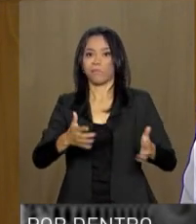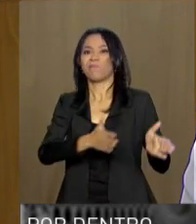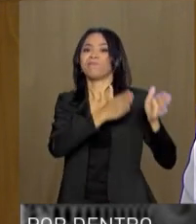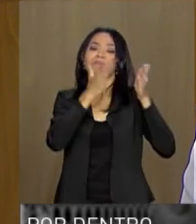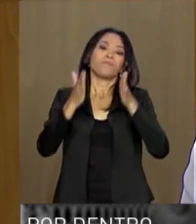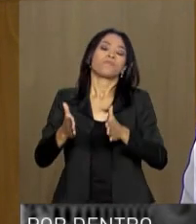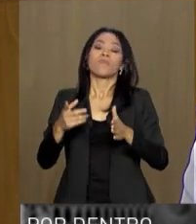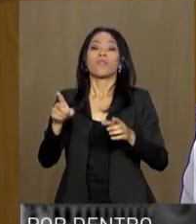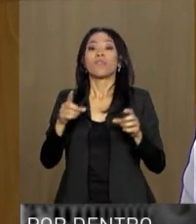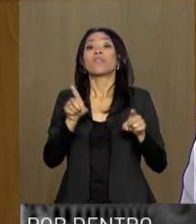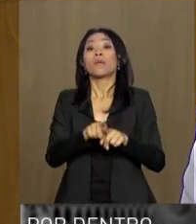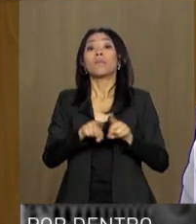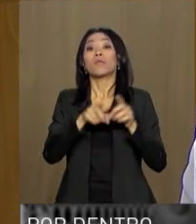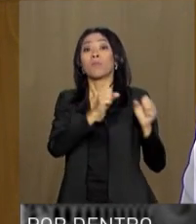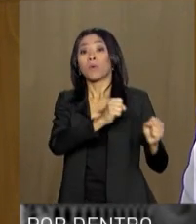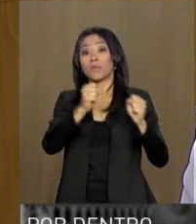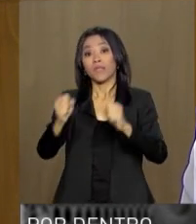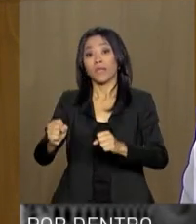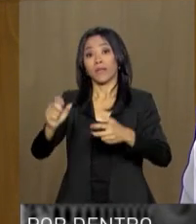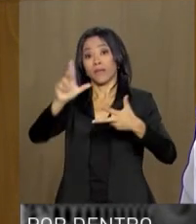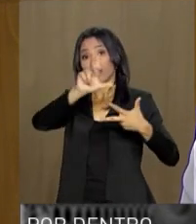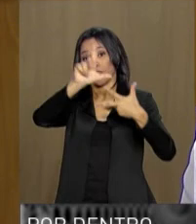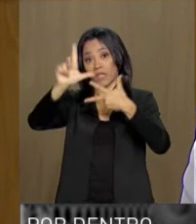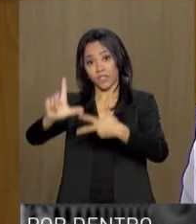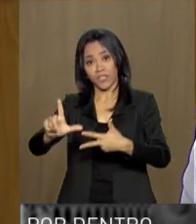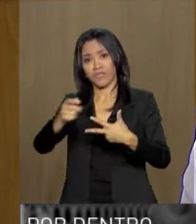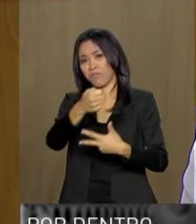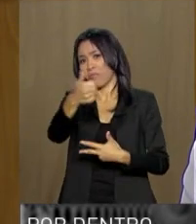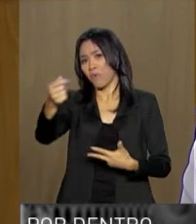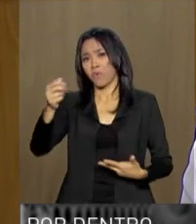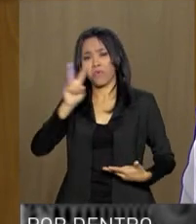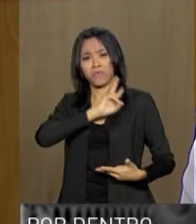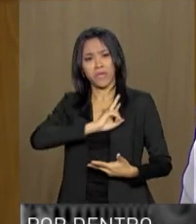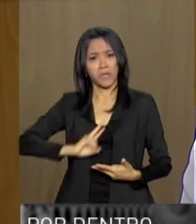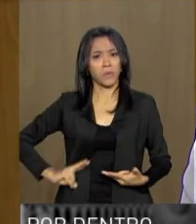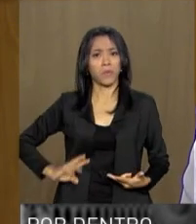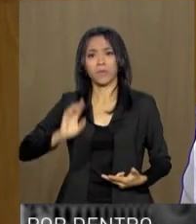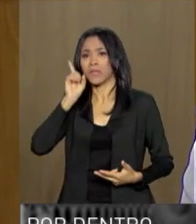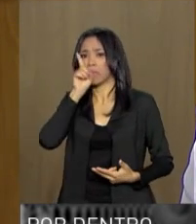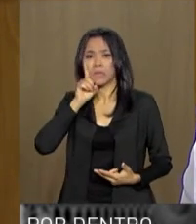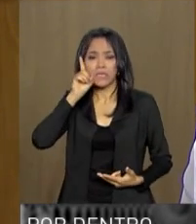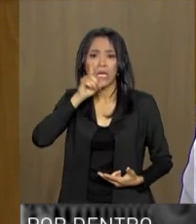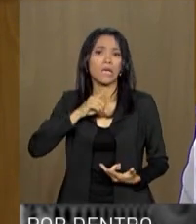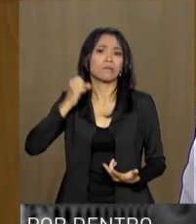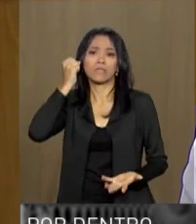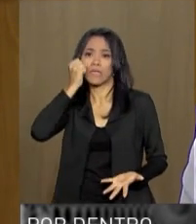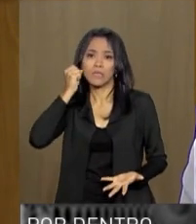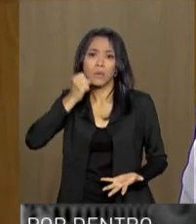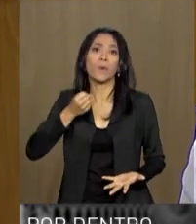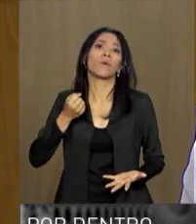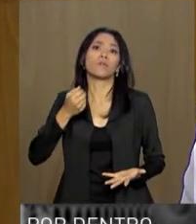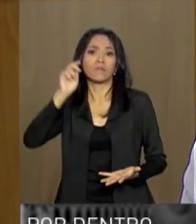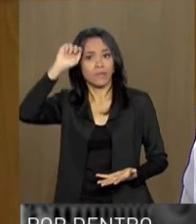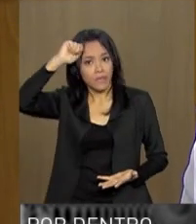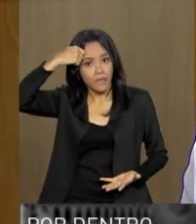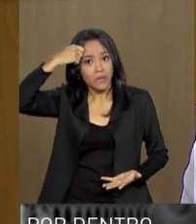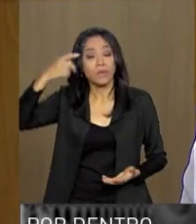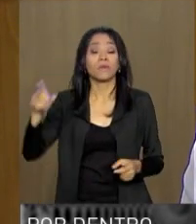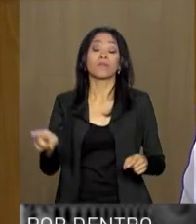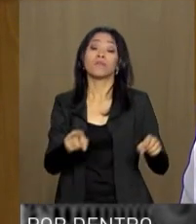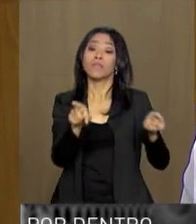tão poucos vereadores deputados senadores negros ocupando seus espaços e no executivo também